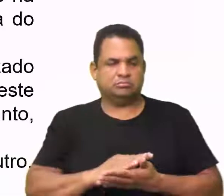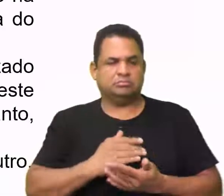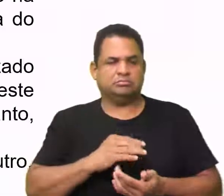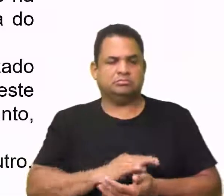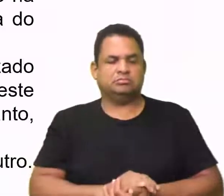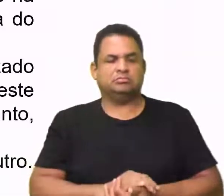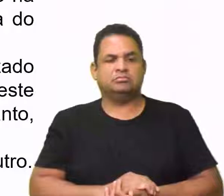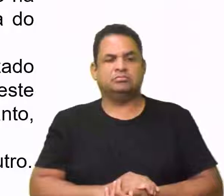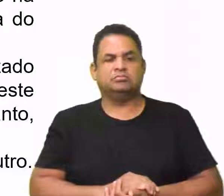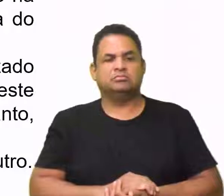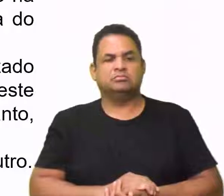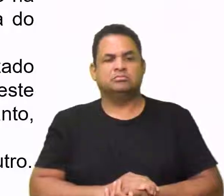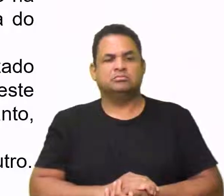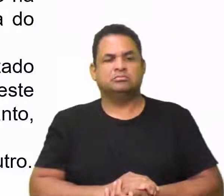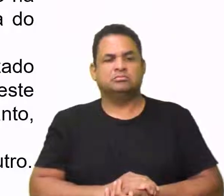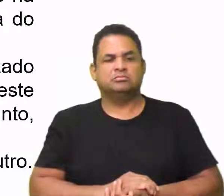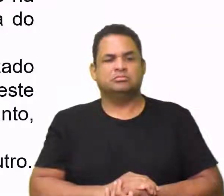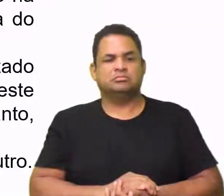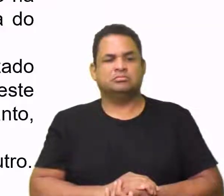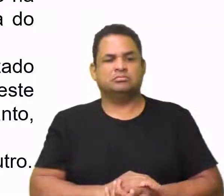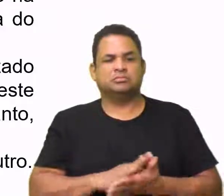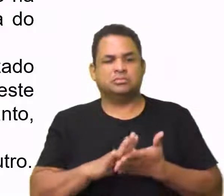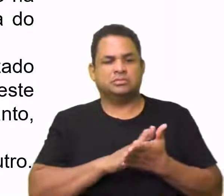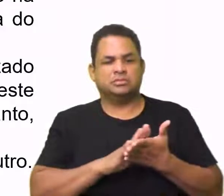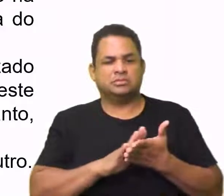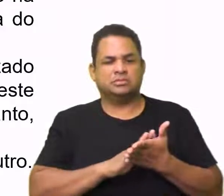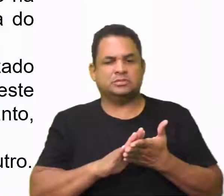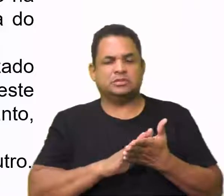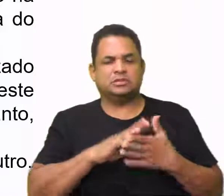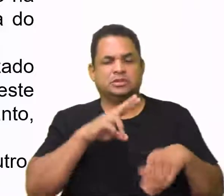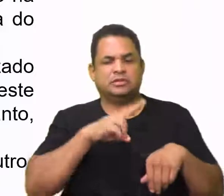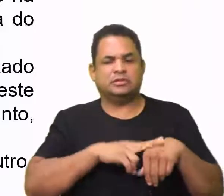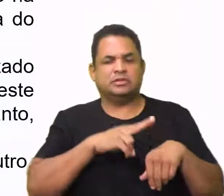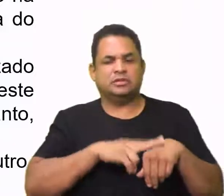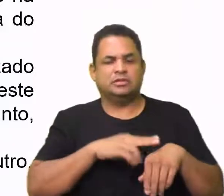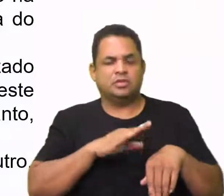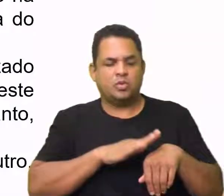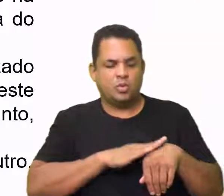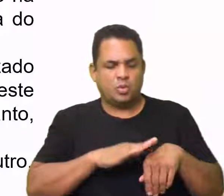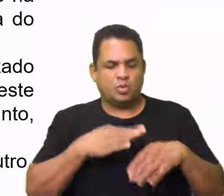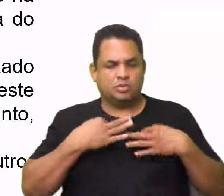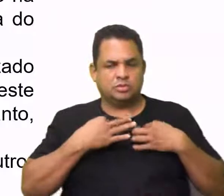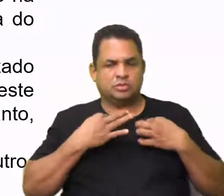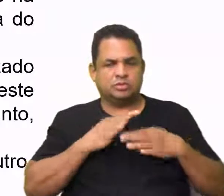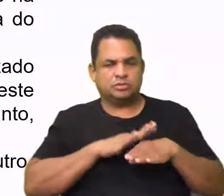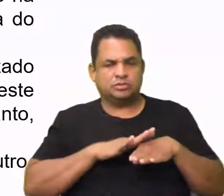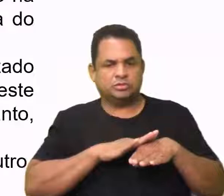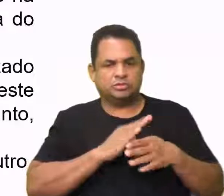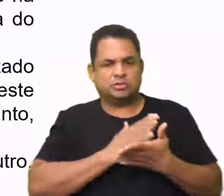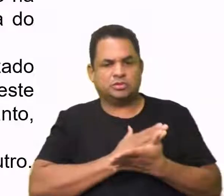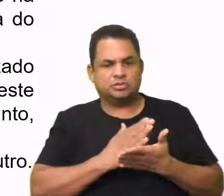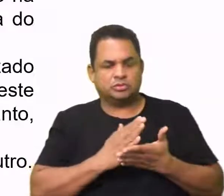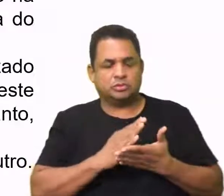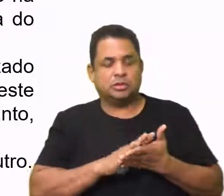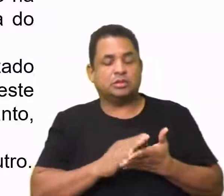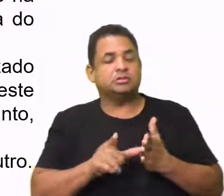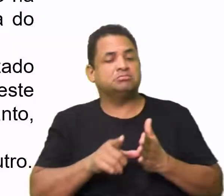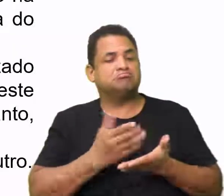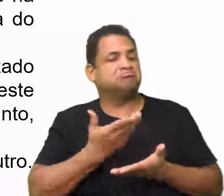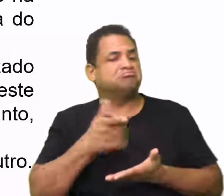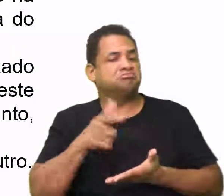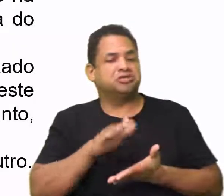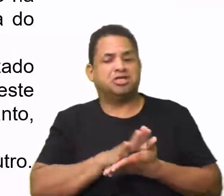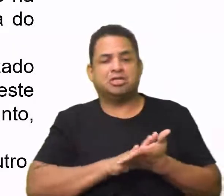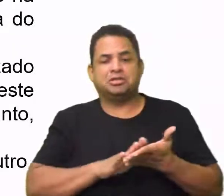verdadeiro. Atritando um bastão de vidro com uma flanela, ambos inicialmente neutros, eles se eletrizam